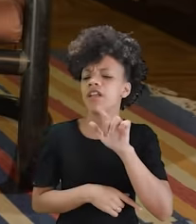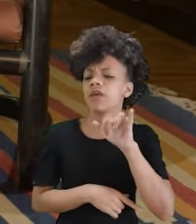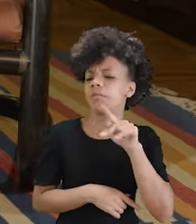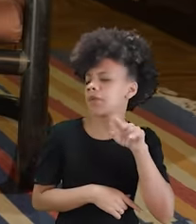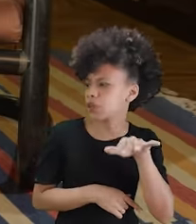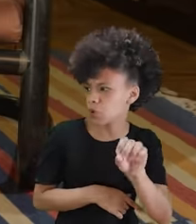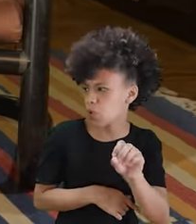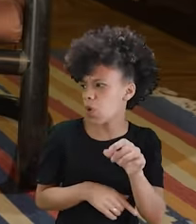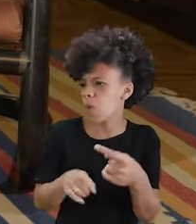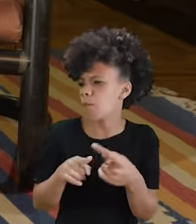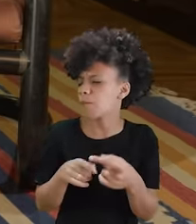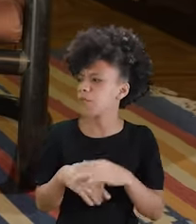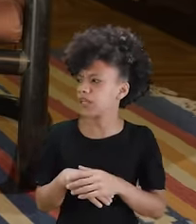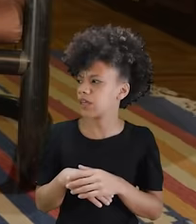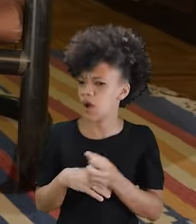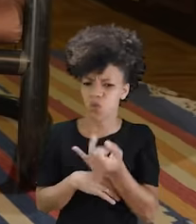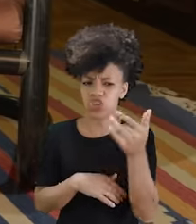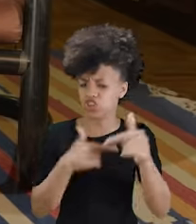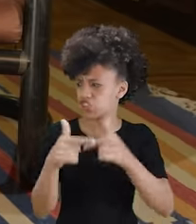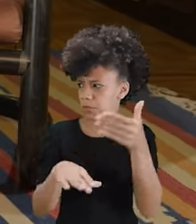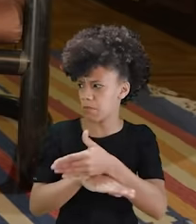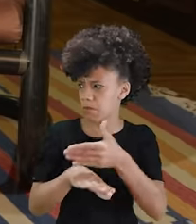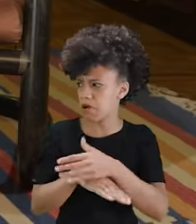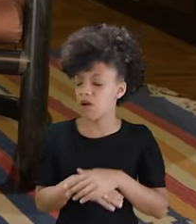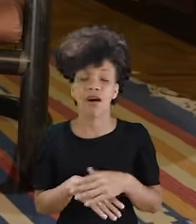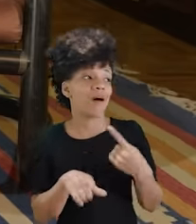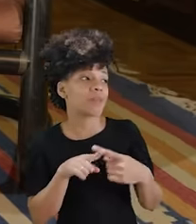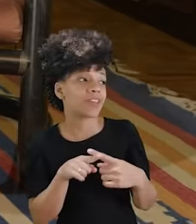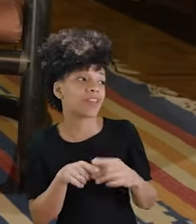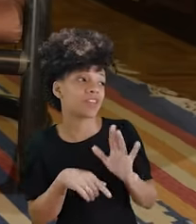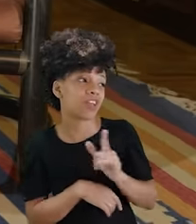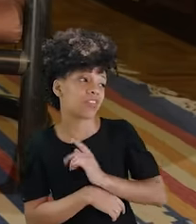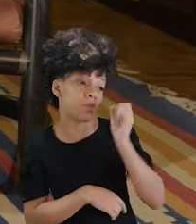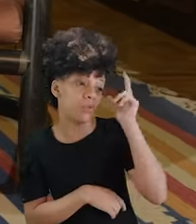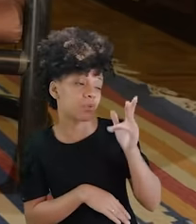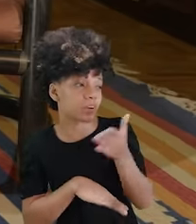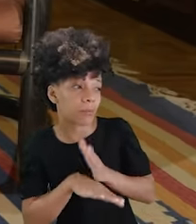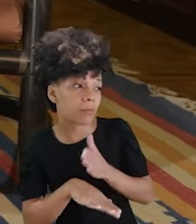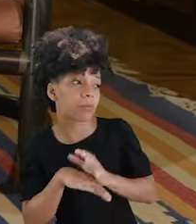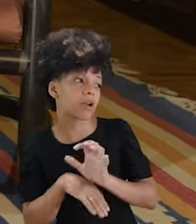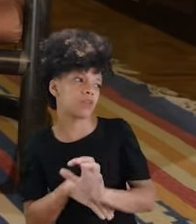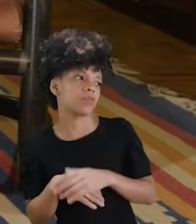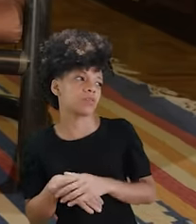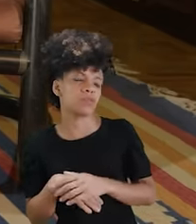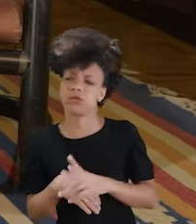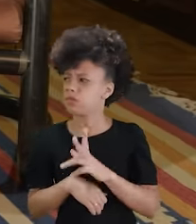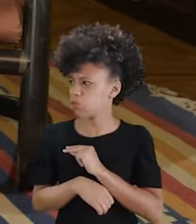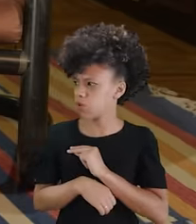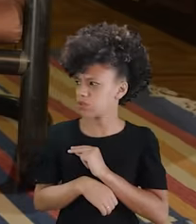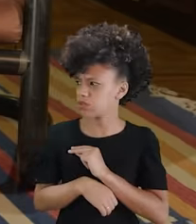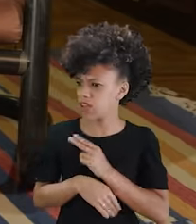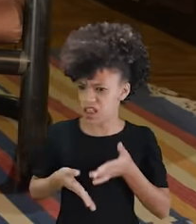tanto philippine porque essas discriminar vocês vão a sua primeira pergunta porque teus filhos eu acredito que também ele já vem de uma cultura treinada para isso